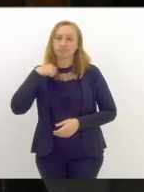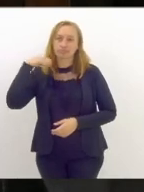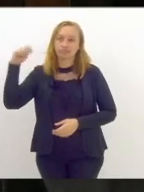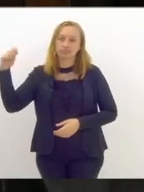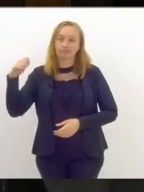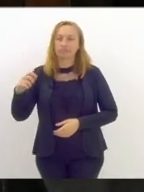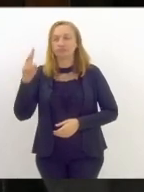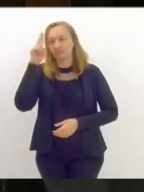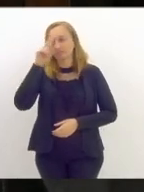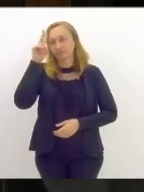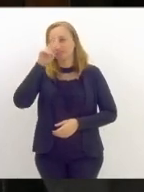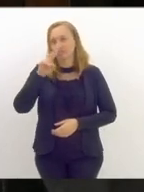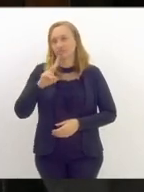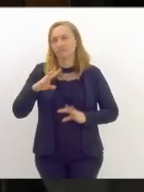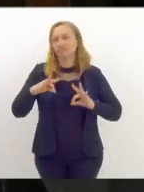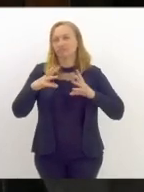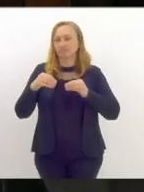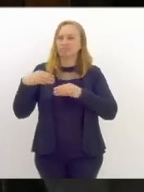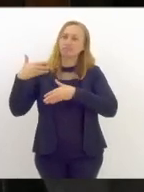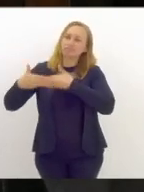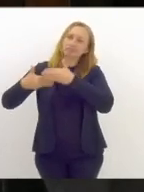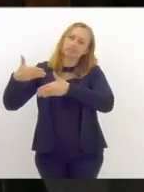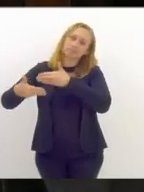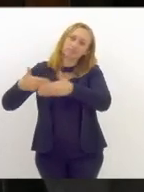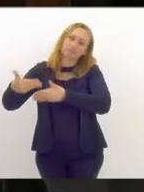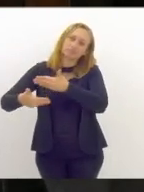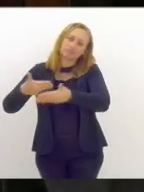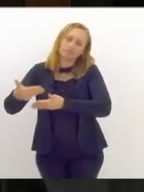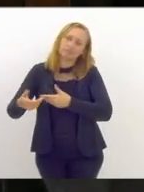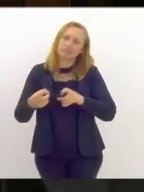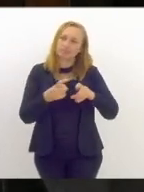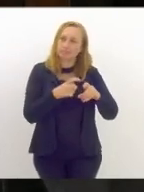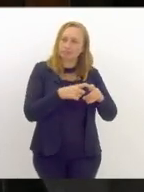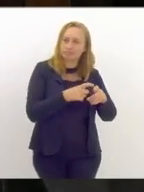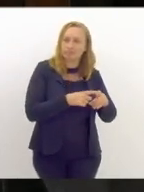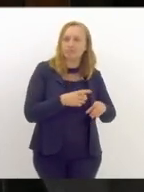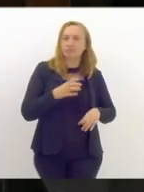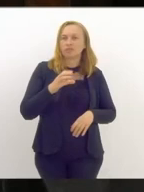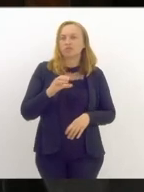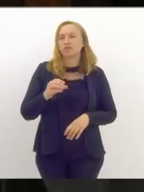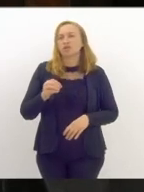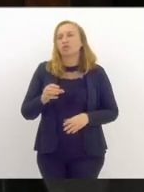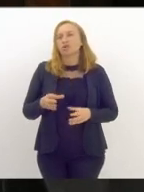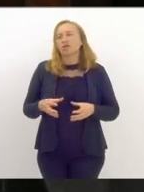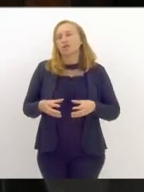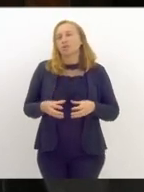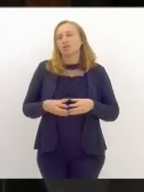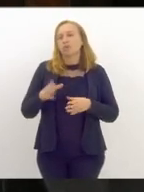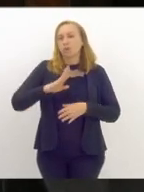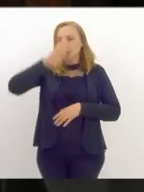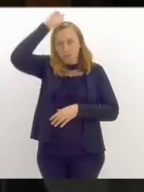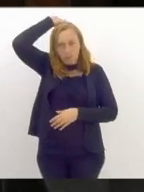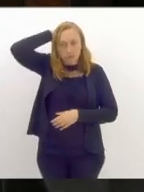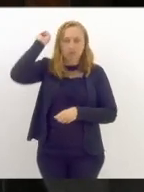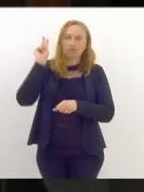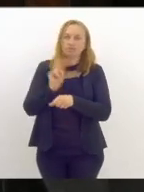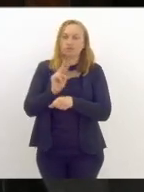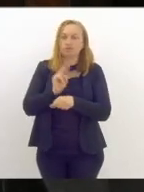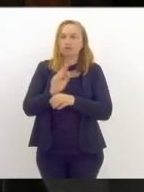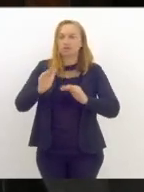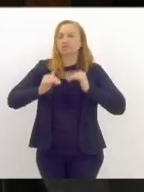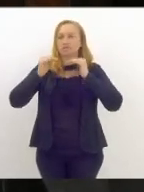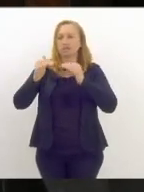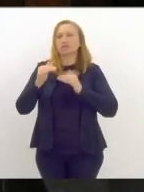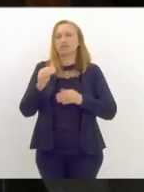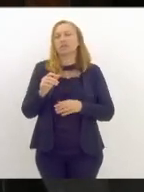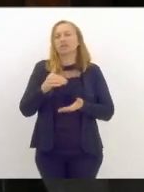eu relembrei toda essa trajetória, né? Médico do Corpo de Bombeiros, coordenador do programa da STA, de superintendente de vigilância,